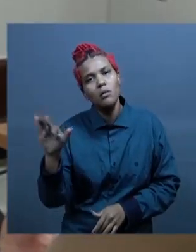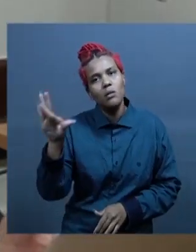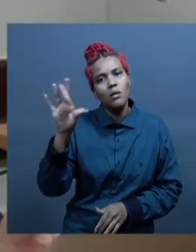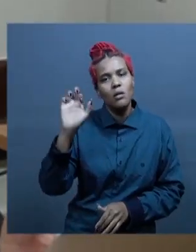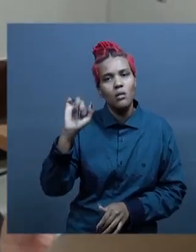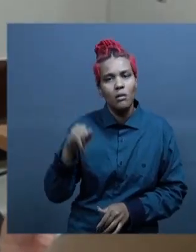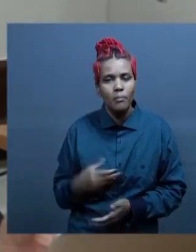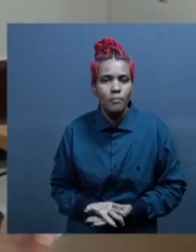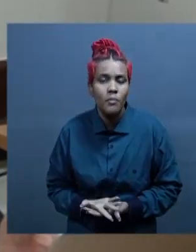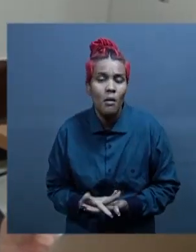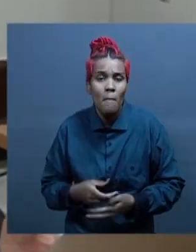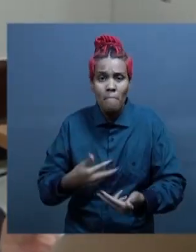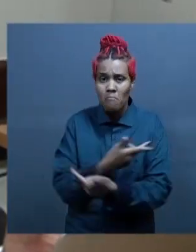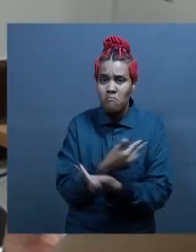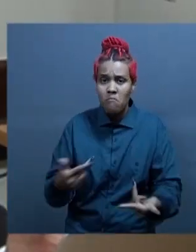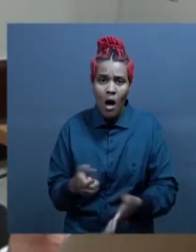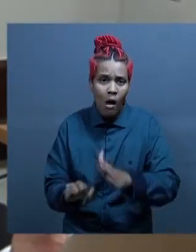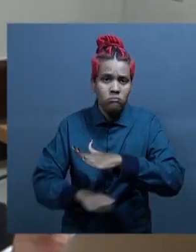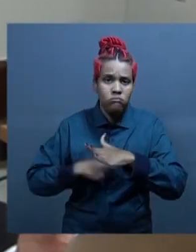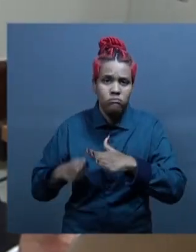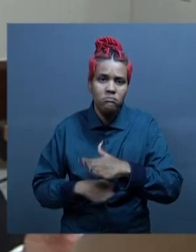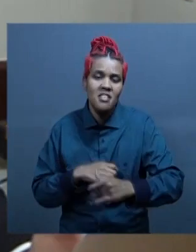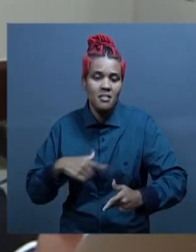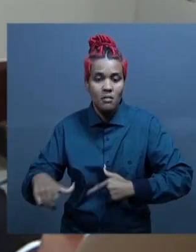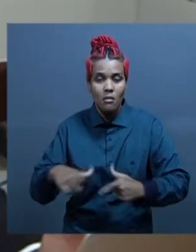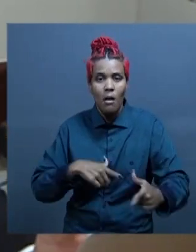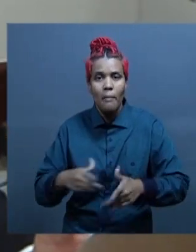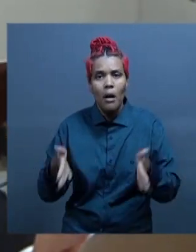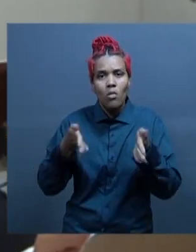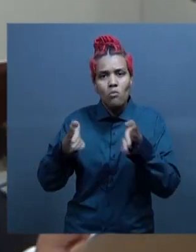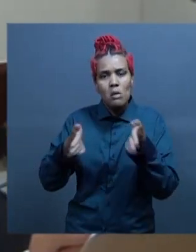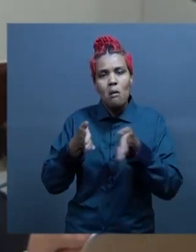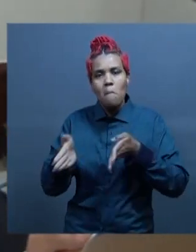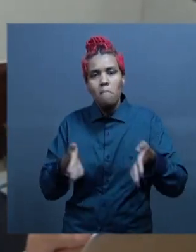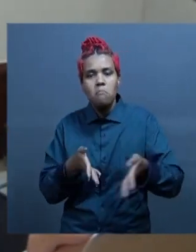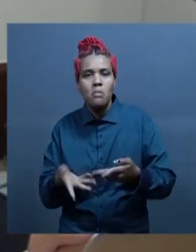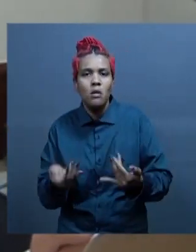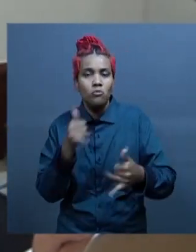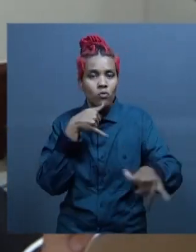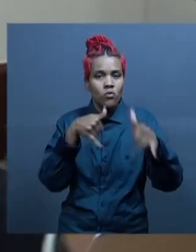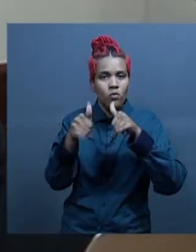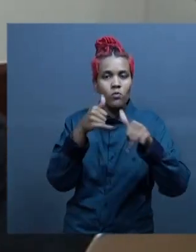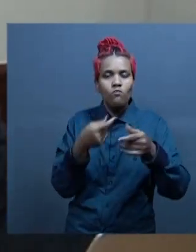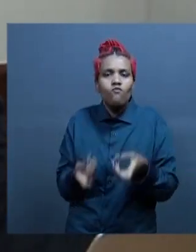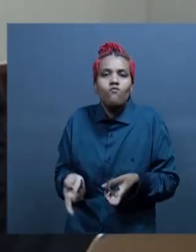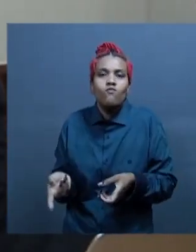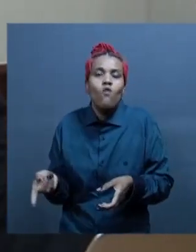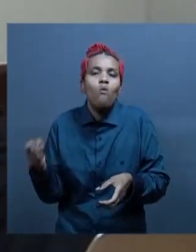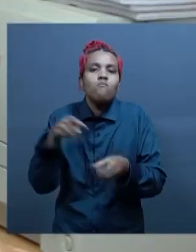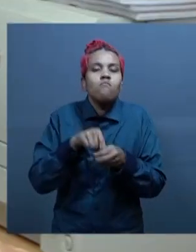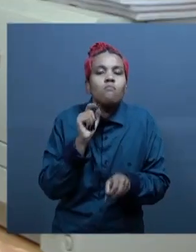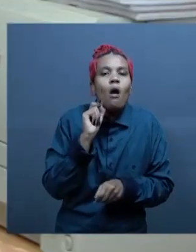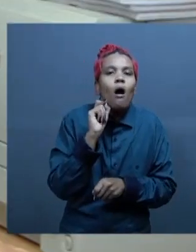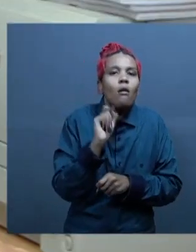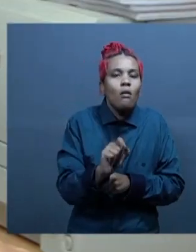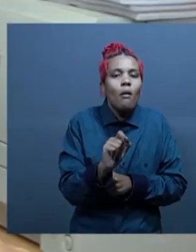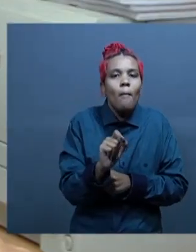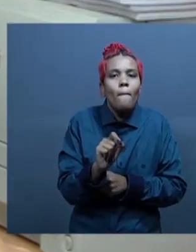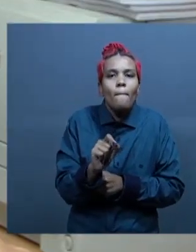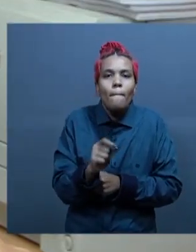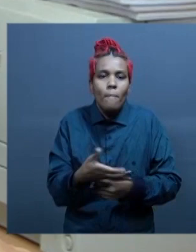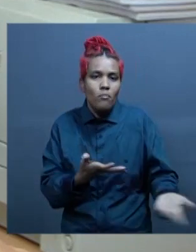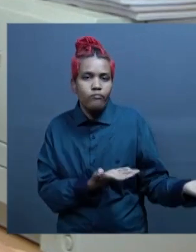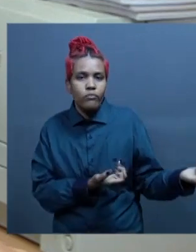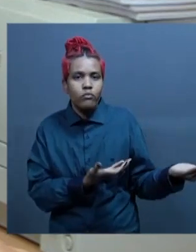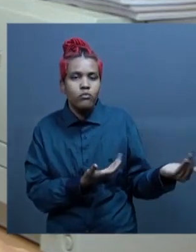várias empresas fazem um trabalho de campanha publicitária voltado para os jovens as marcas querem